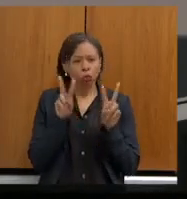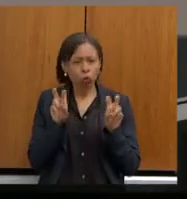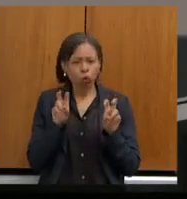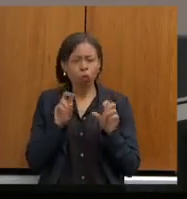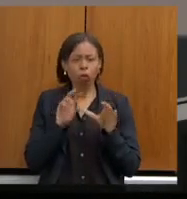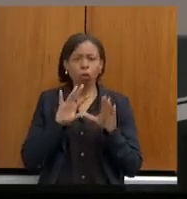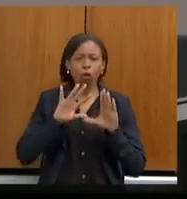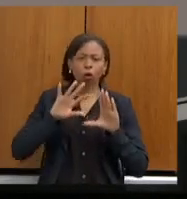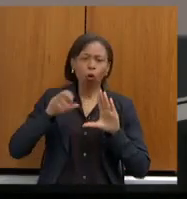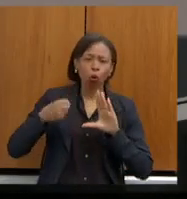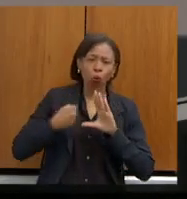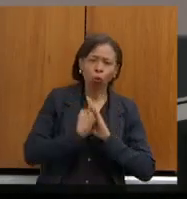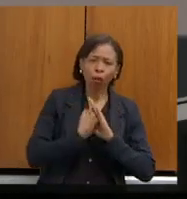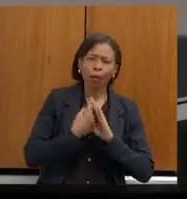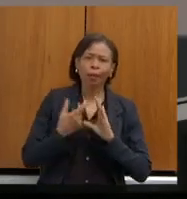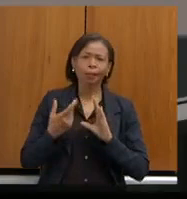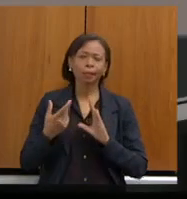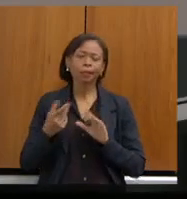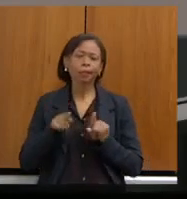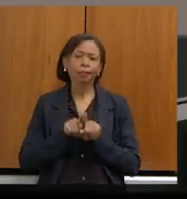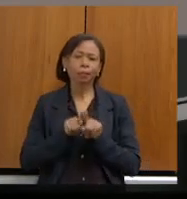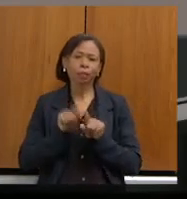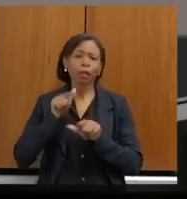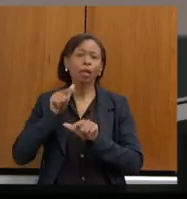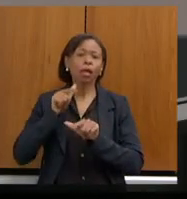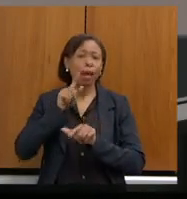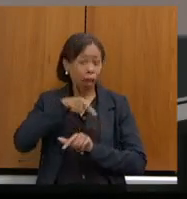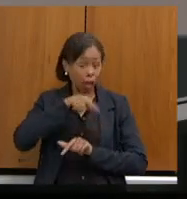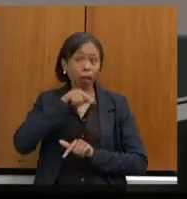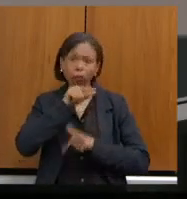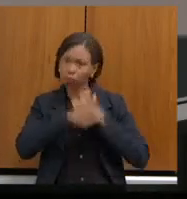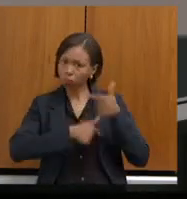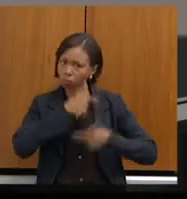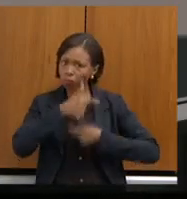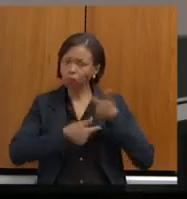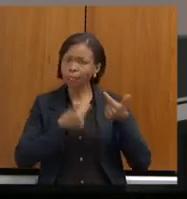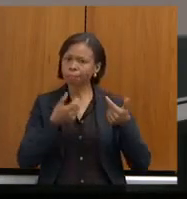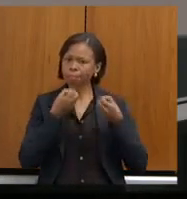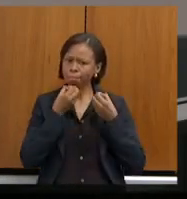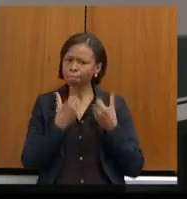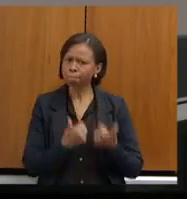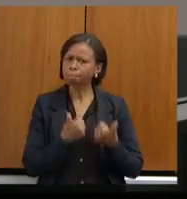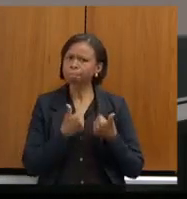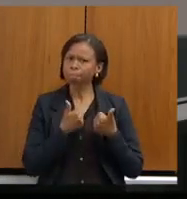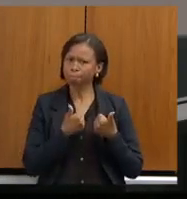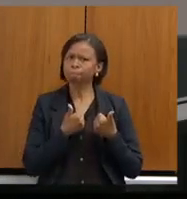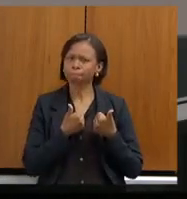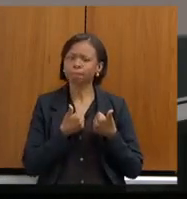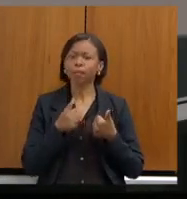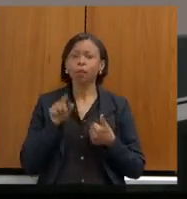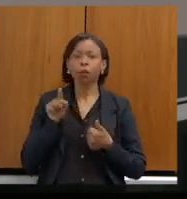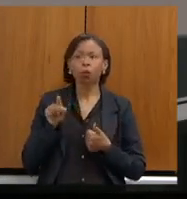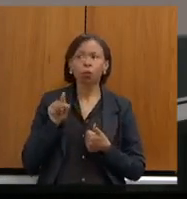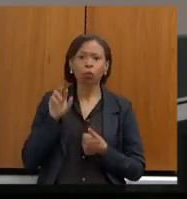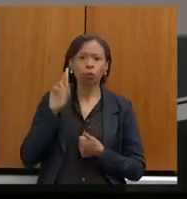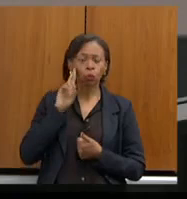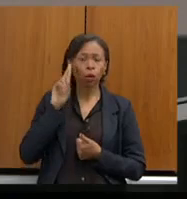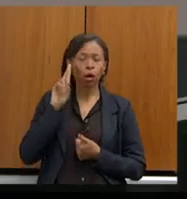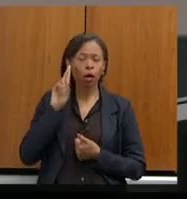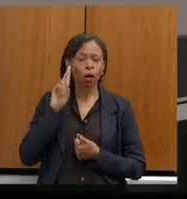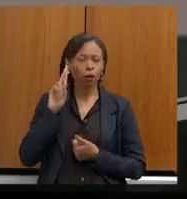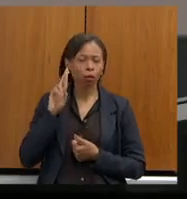do Proerd é um é um trabalho muito bacana que já com Coronel Magela